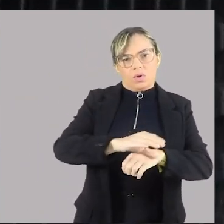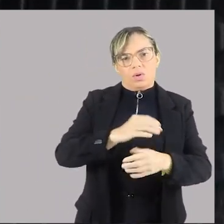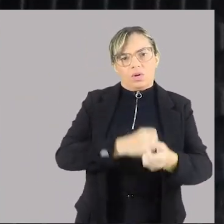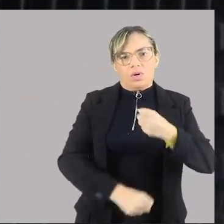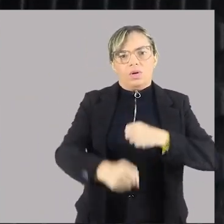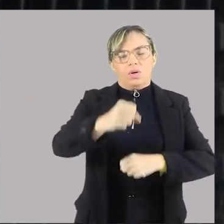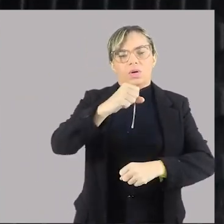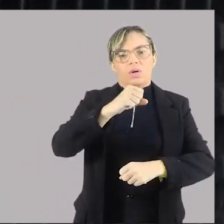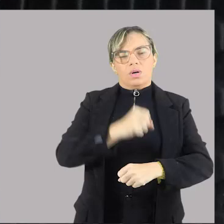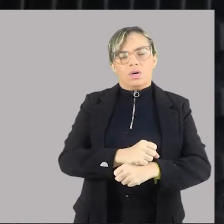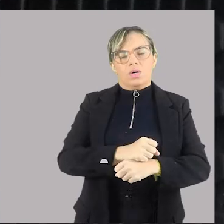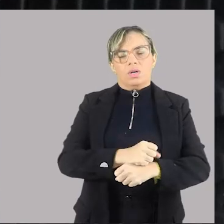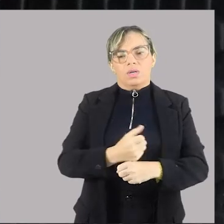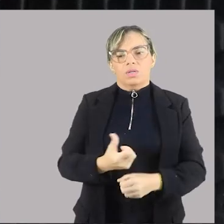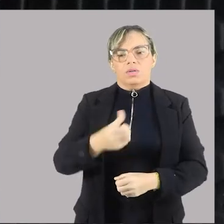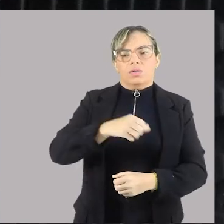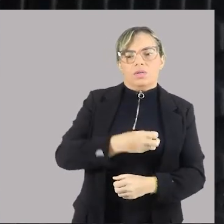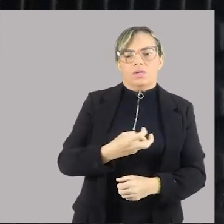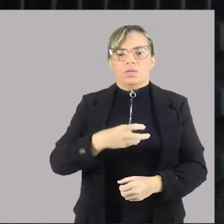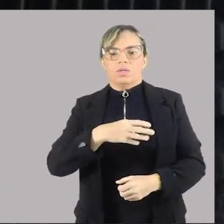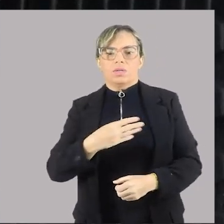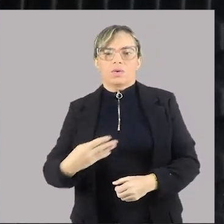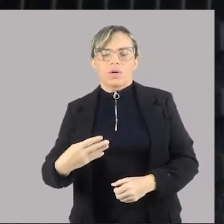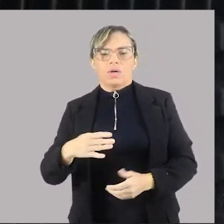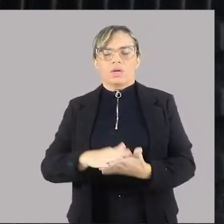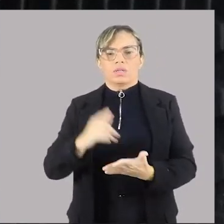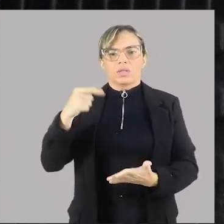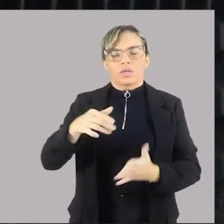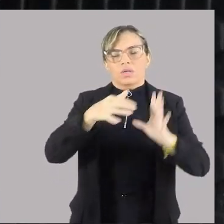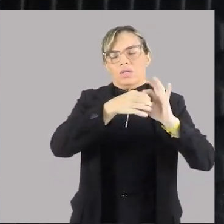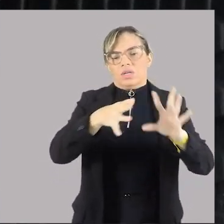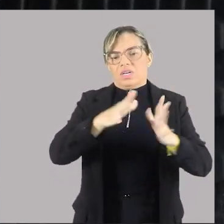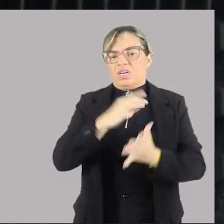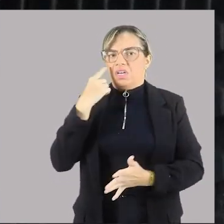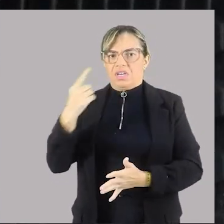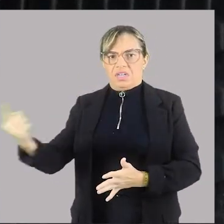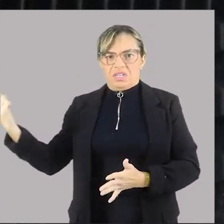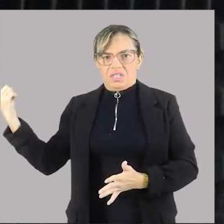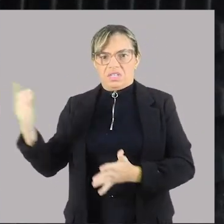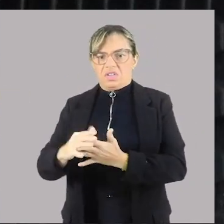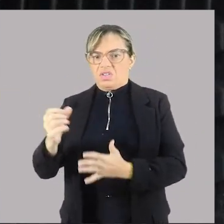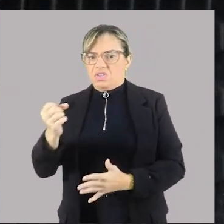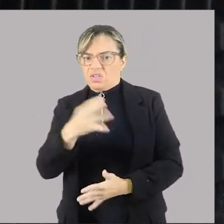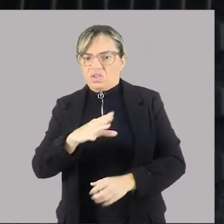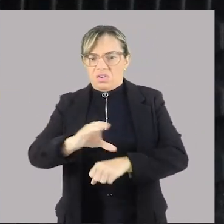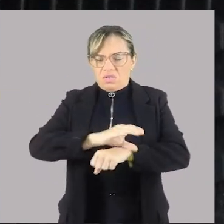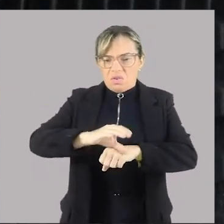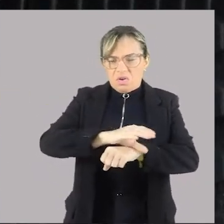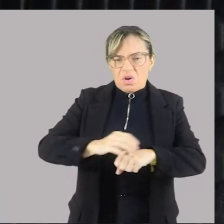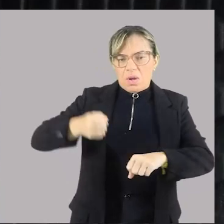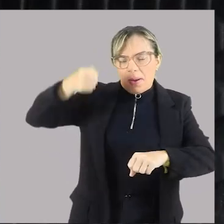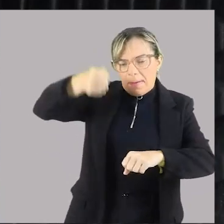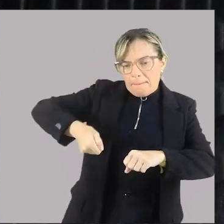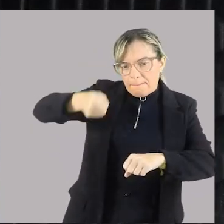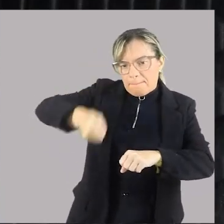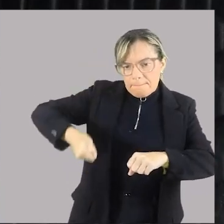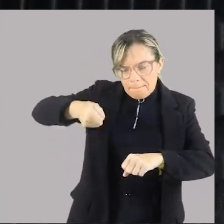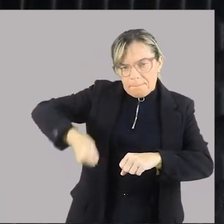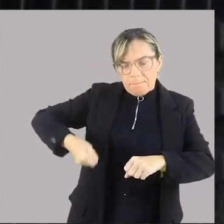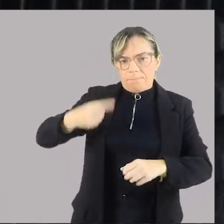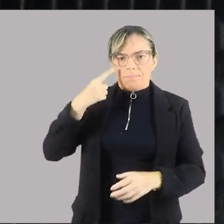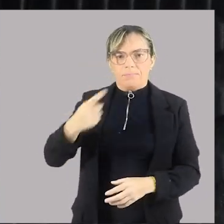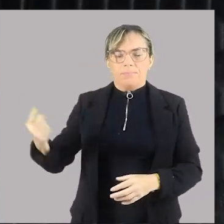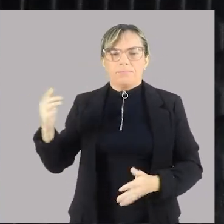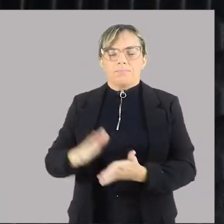34. Essa aqui não. Essa aqui vai ser uma Constituição imposta. Vargas vai impor essa